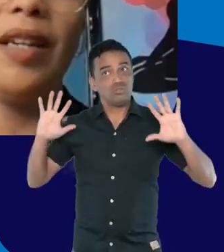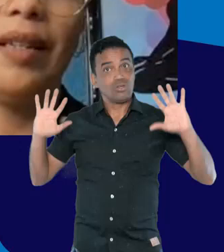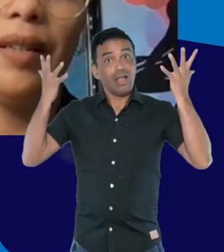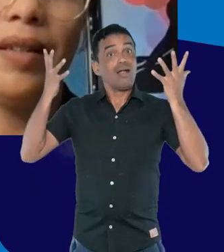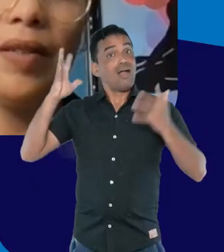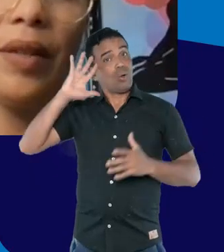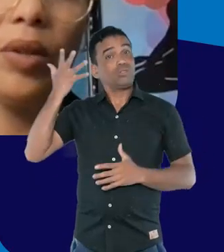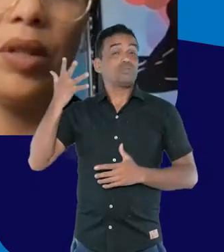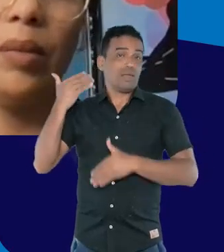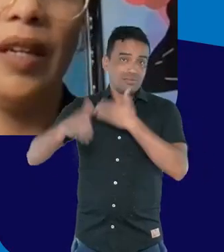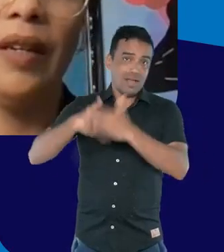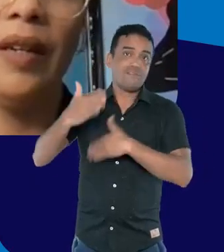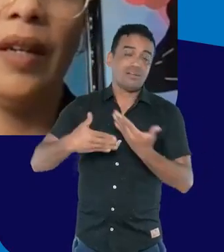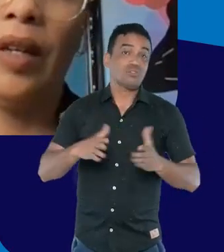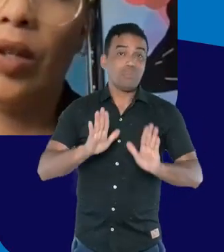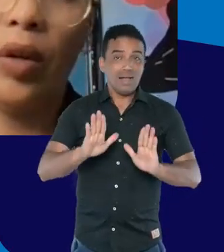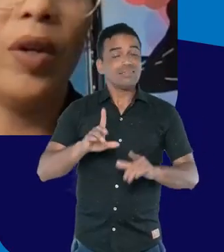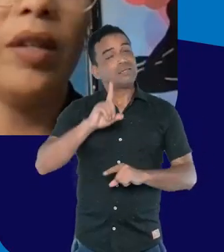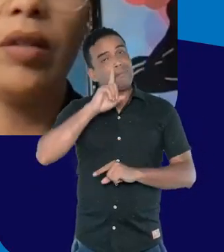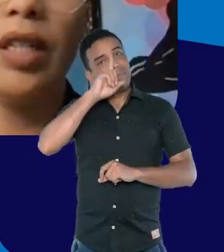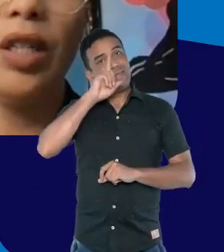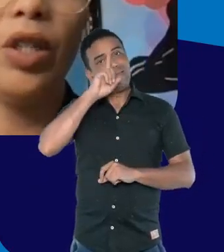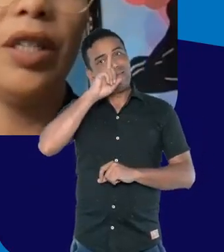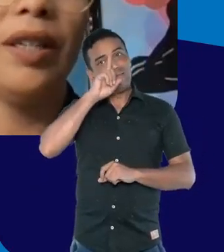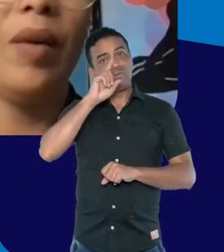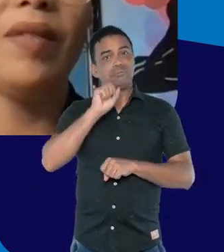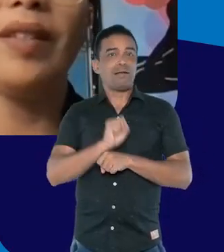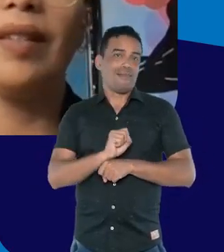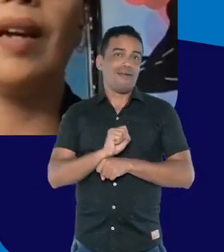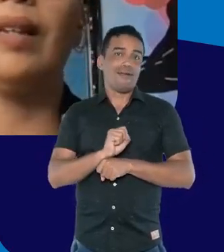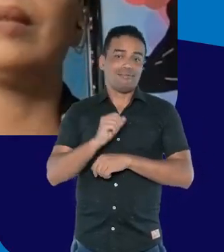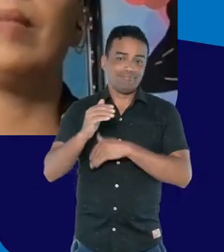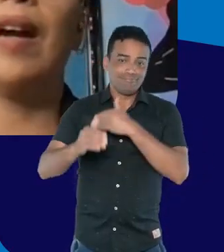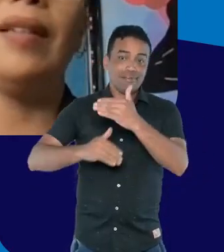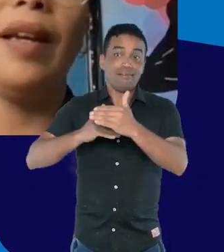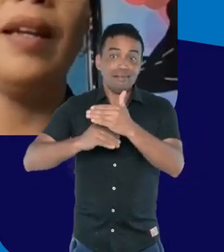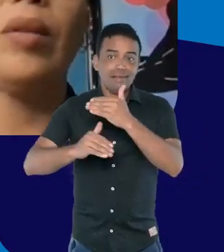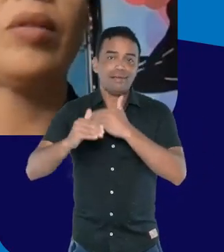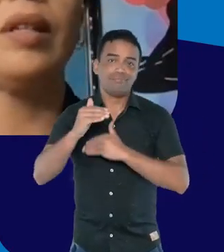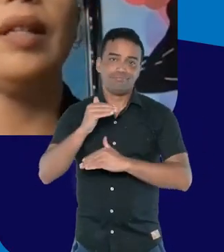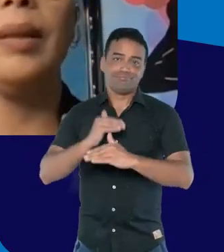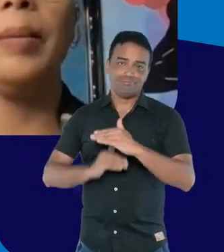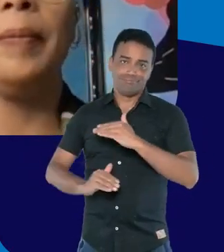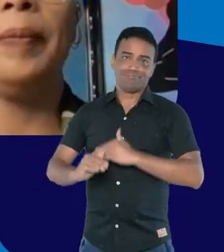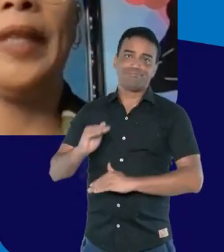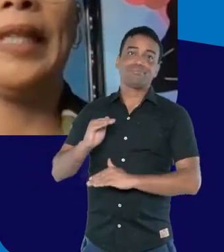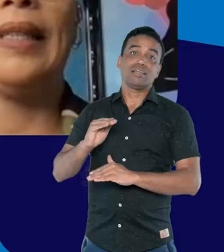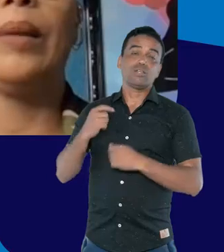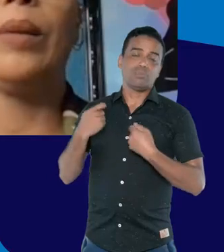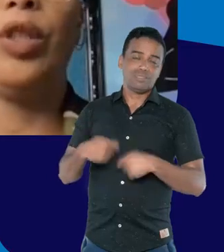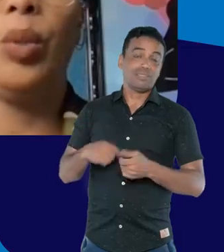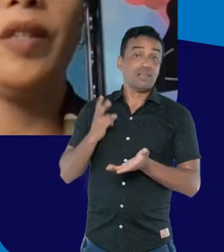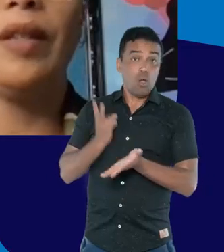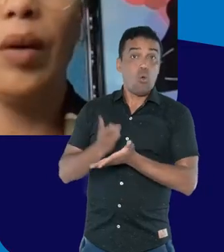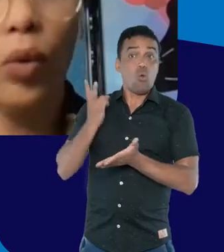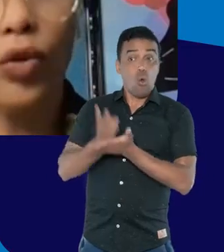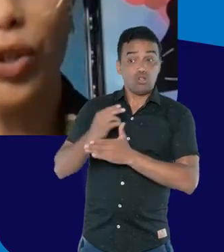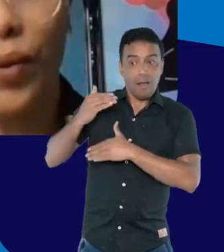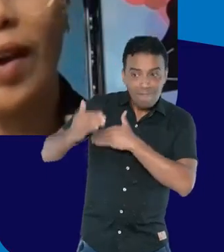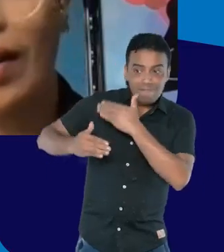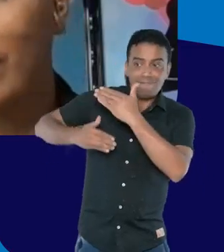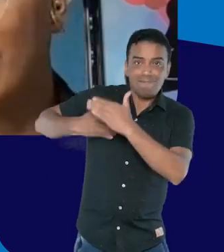precisa celebrar esses avanços também. Só que o risco da gente não avançar ainda mais é retroceder. Então, a gente